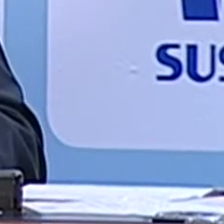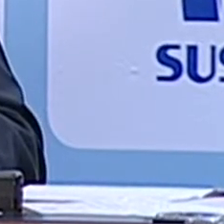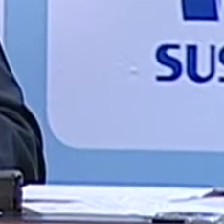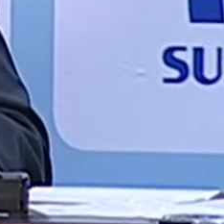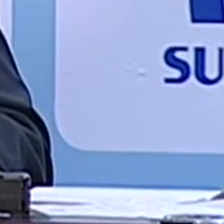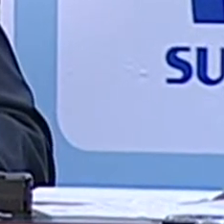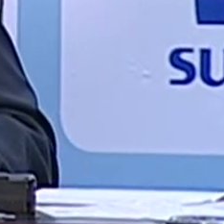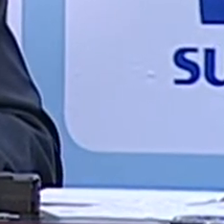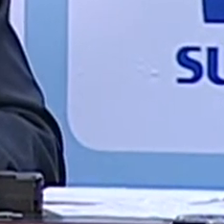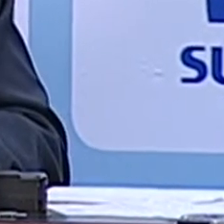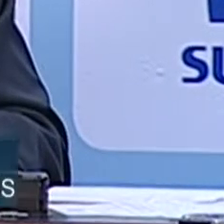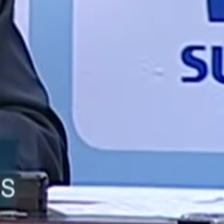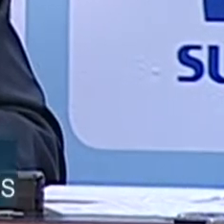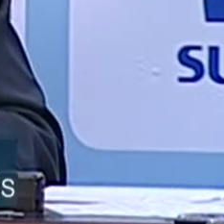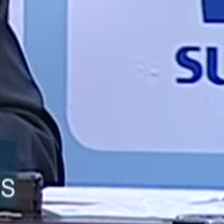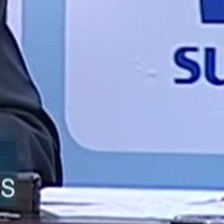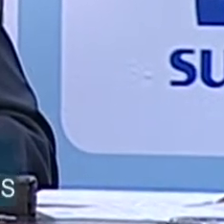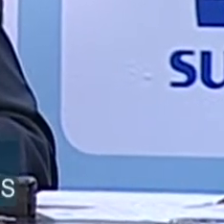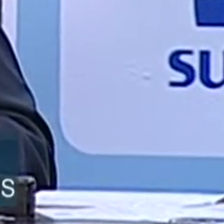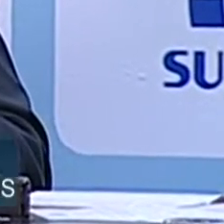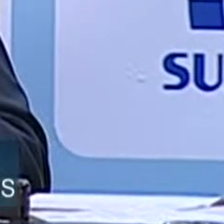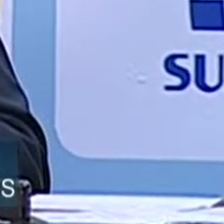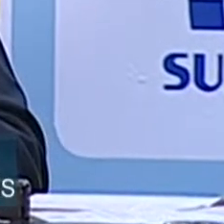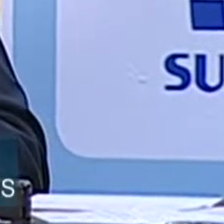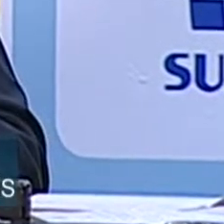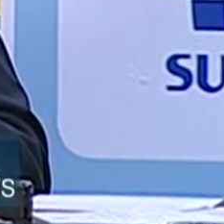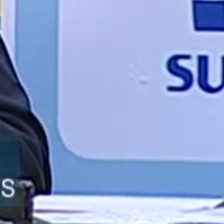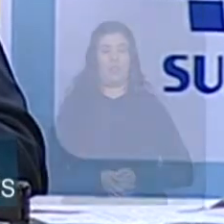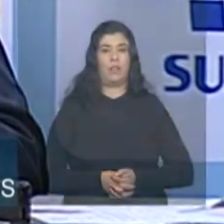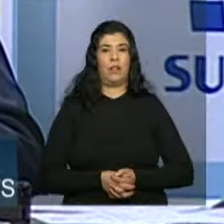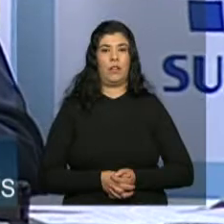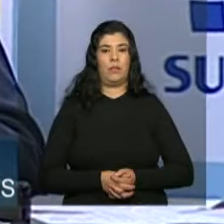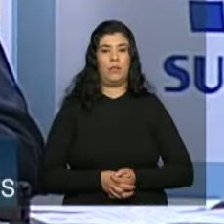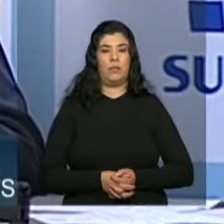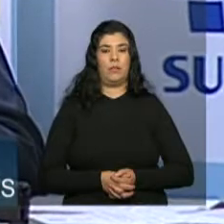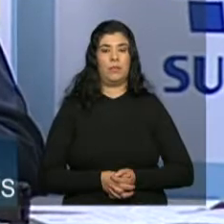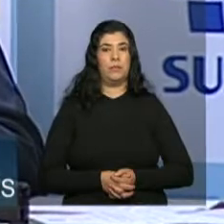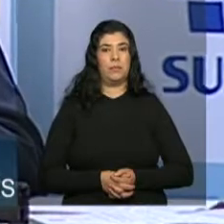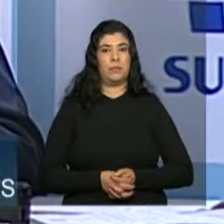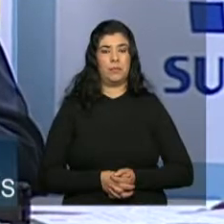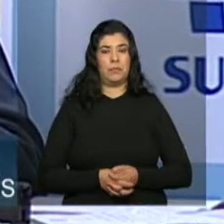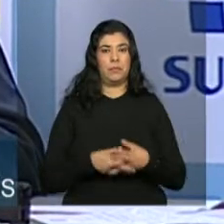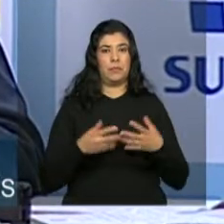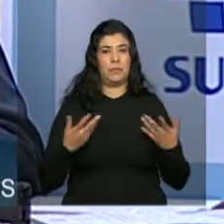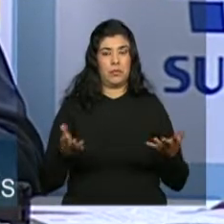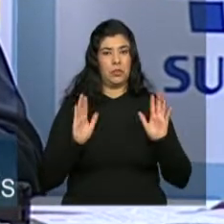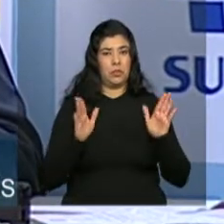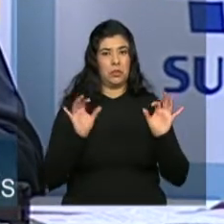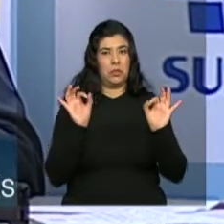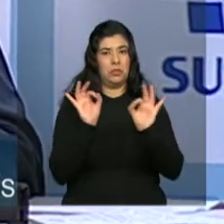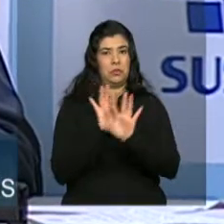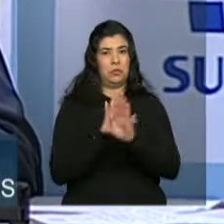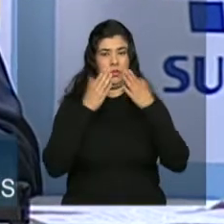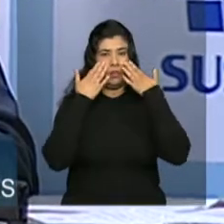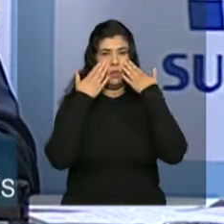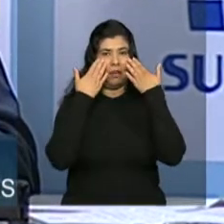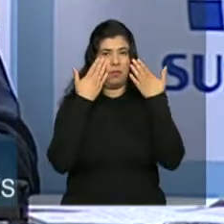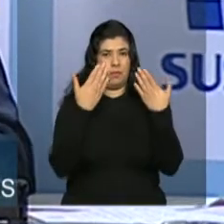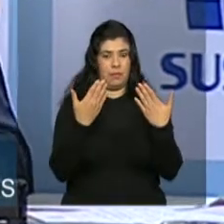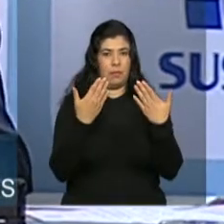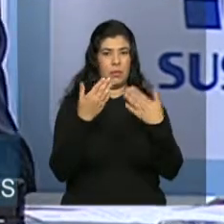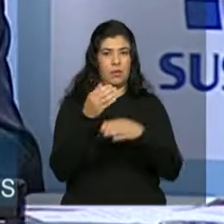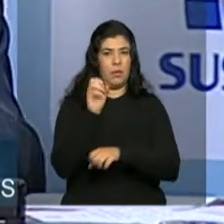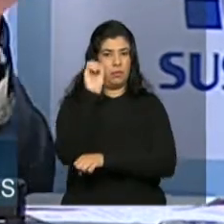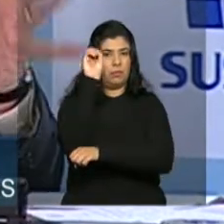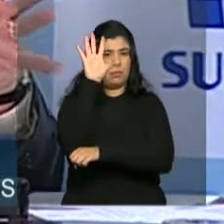secretário eu acho que faltam só três slides para acabar apresentação ele pode terminar você melhorou Minha tinha nossa apresentação